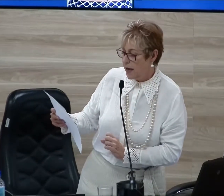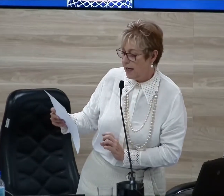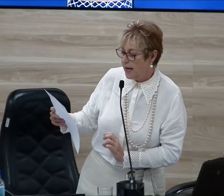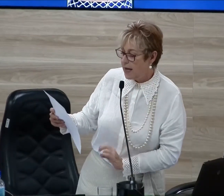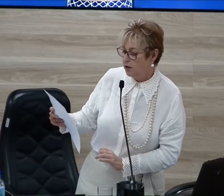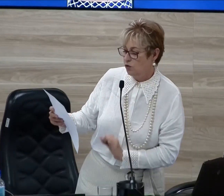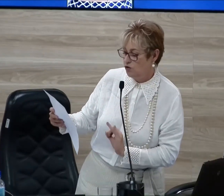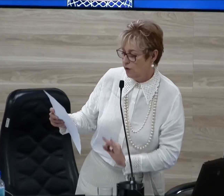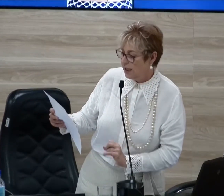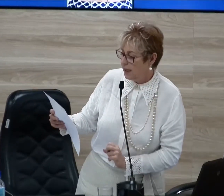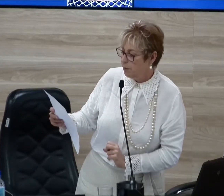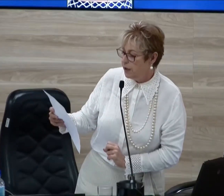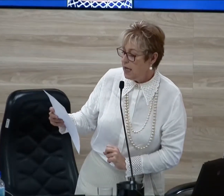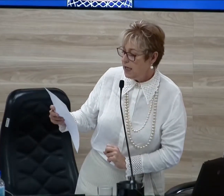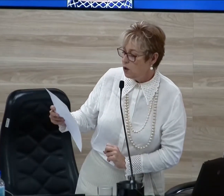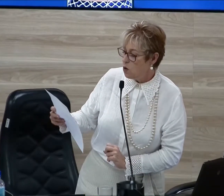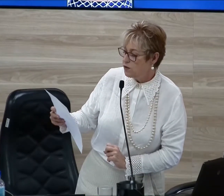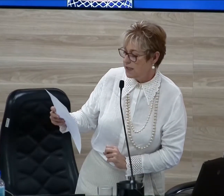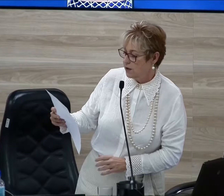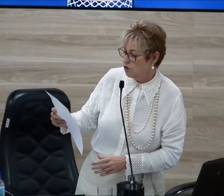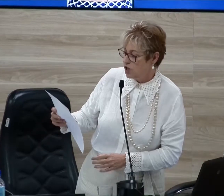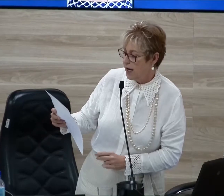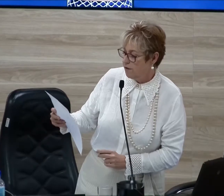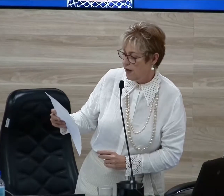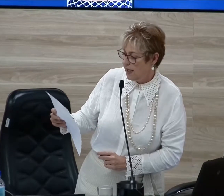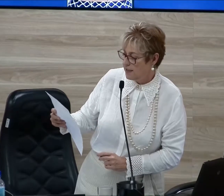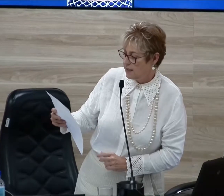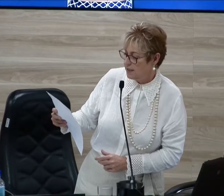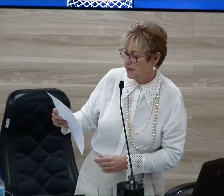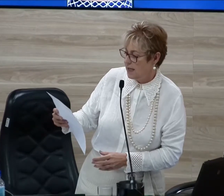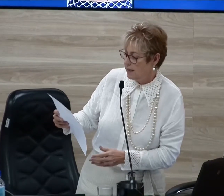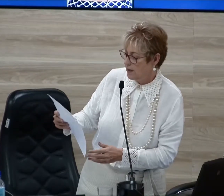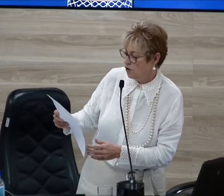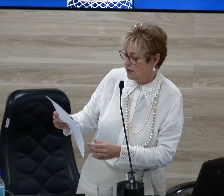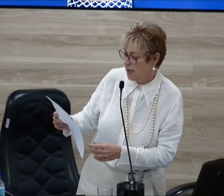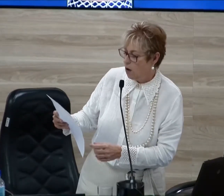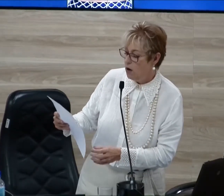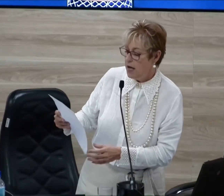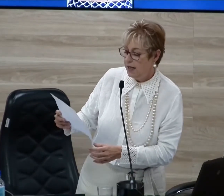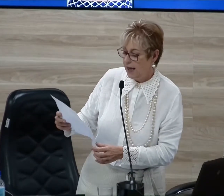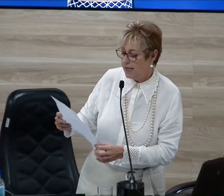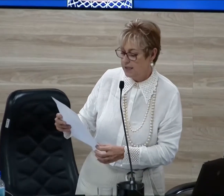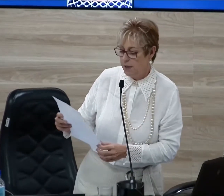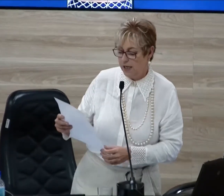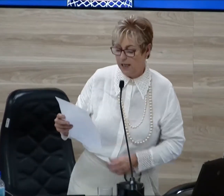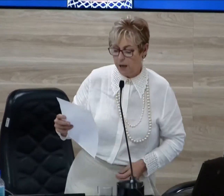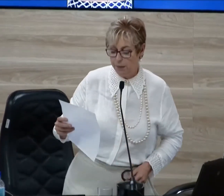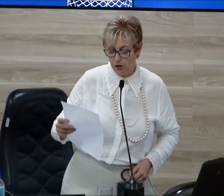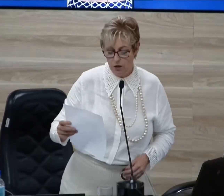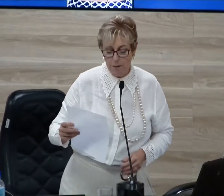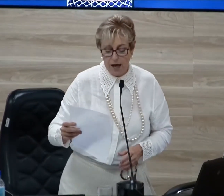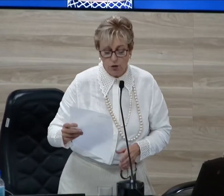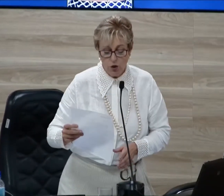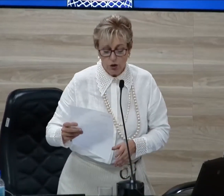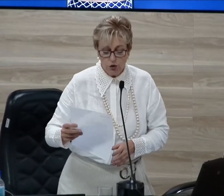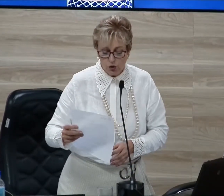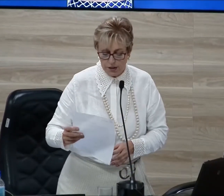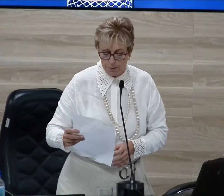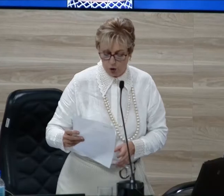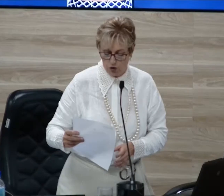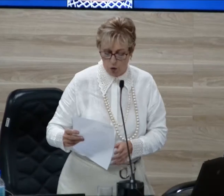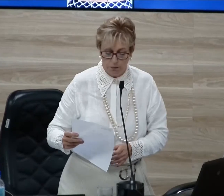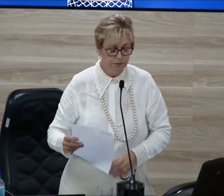organização Enactus Unicamp e com o Centro de Referência de Assistência Social, CRAS Marilena Pinto Ramalho,